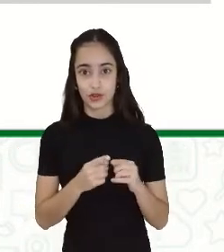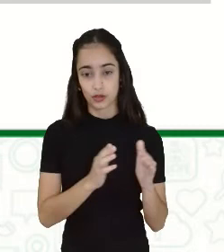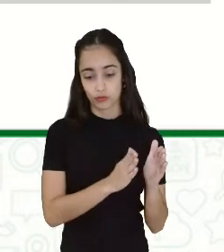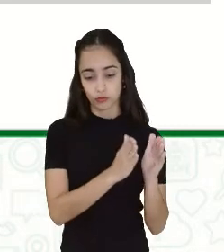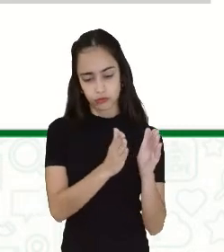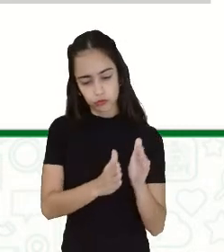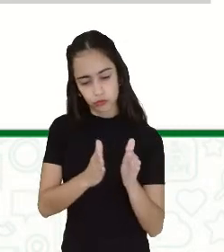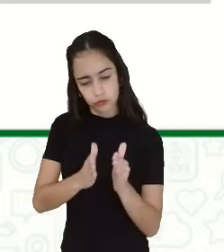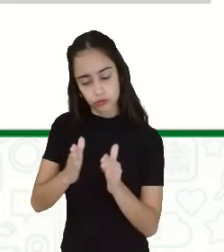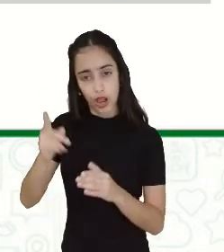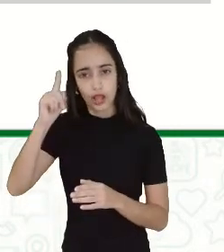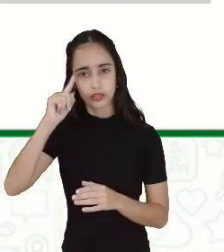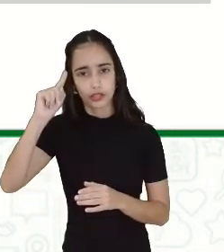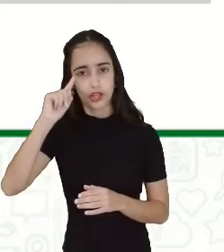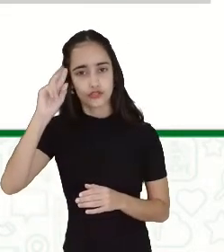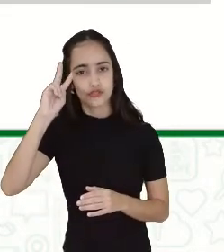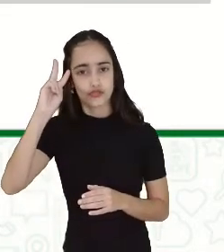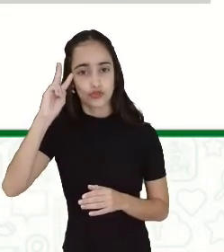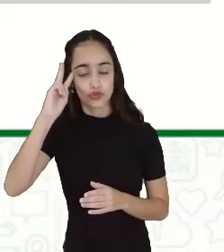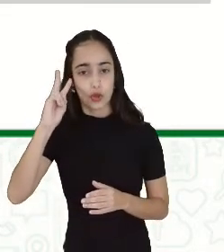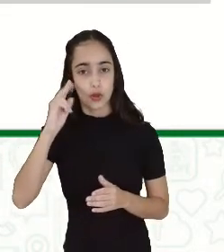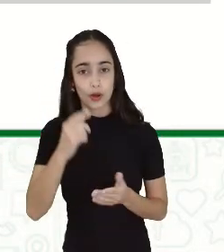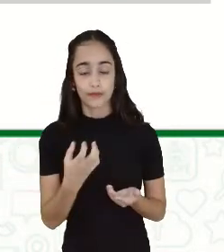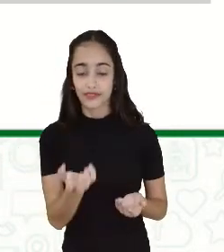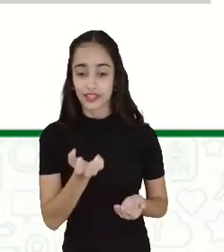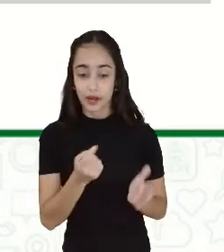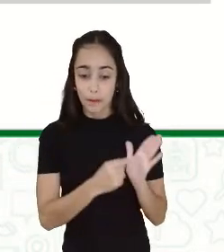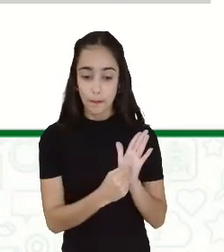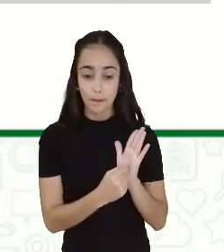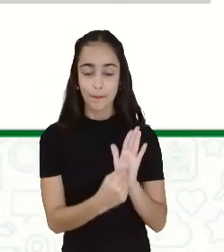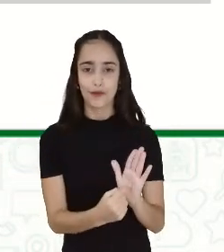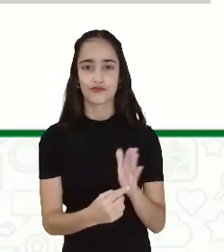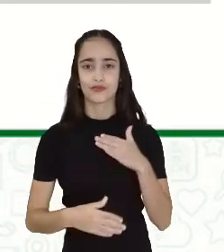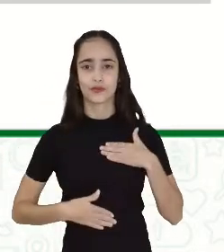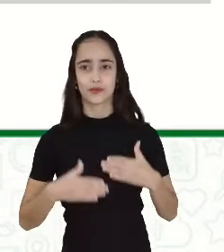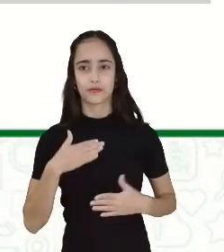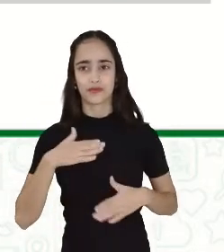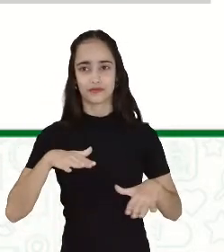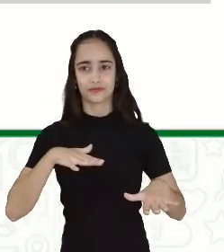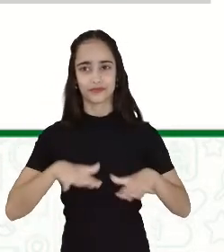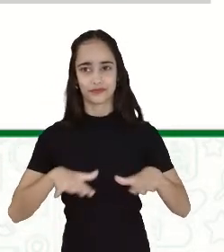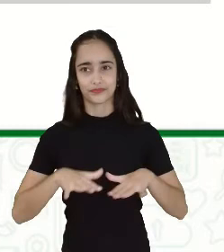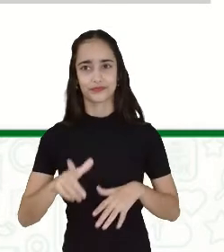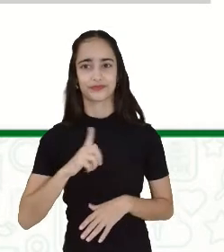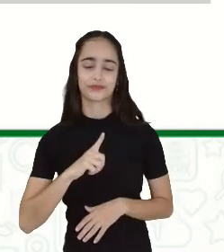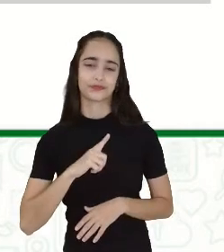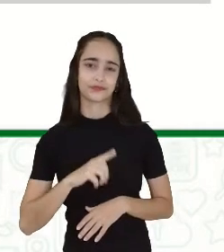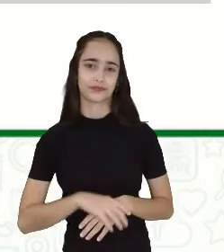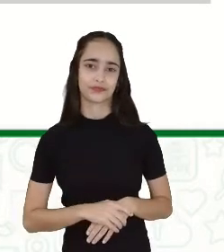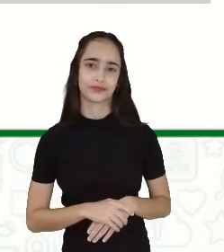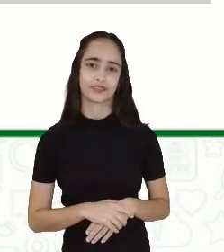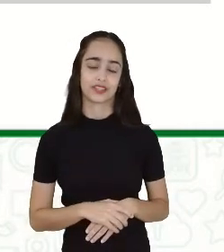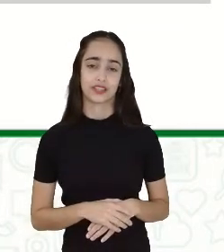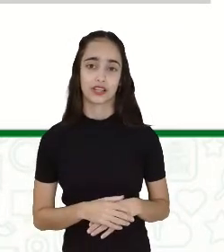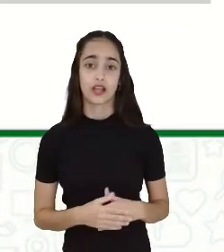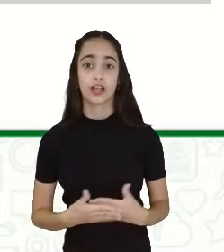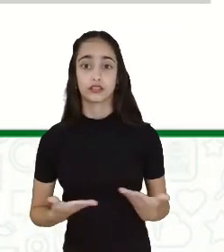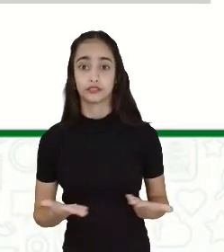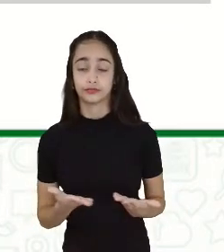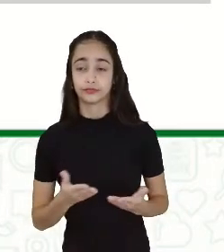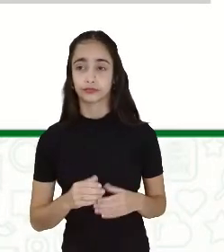então ele queria mostrar o corpo humano em movimento tá E aí a gente nessa outra imagem